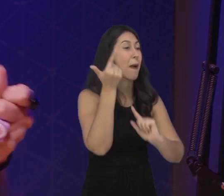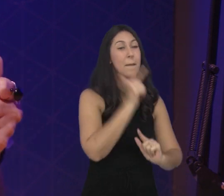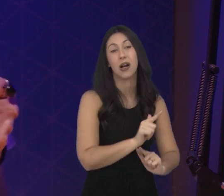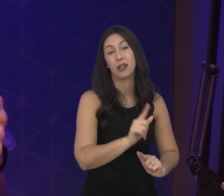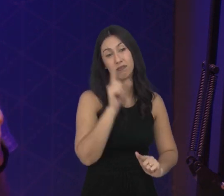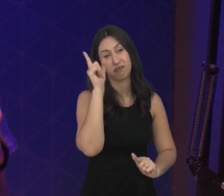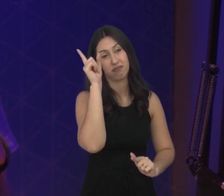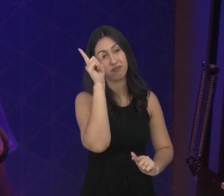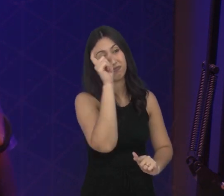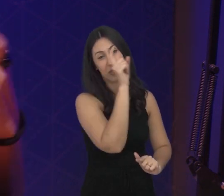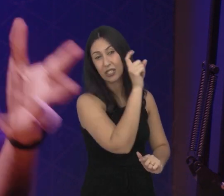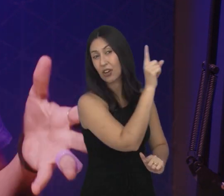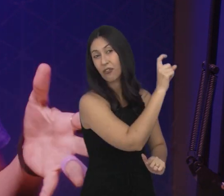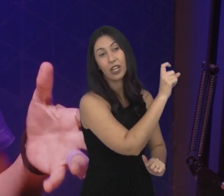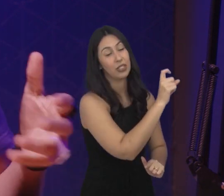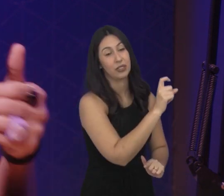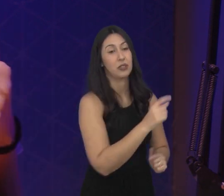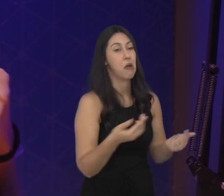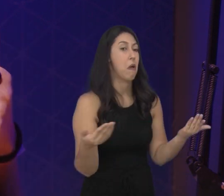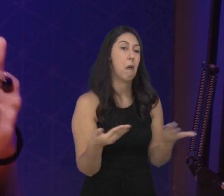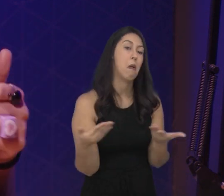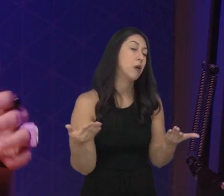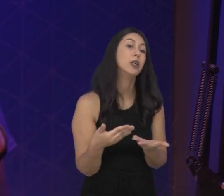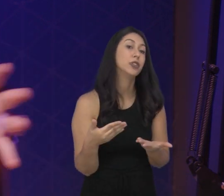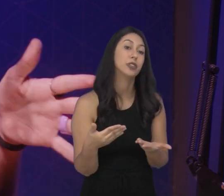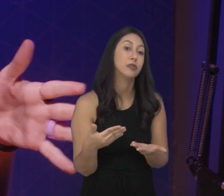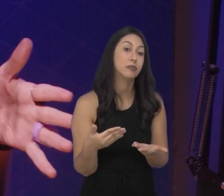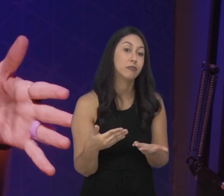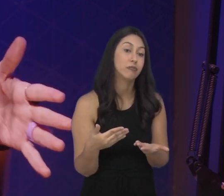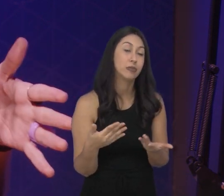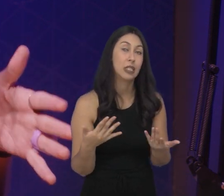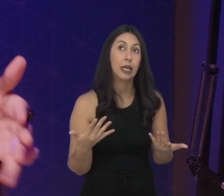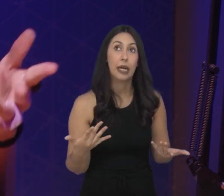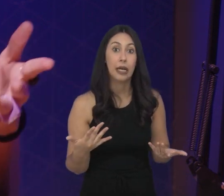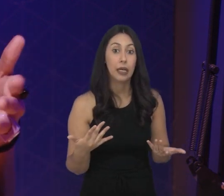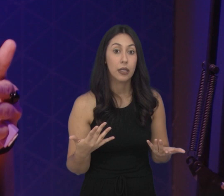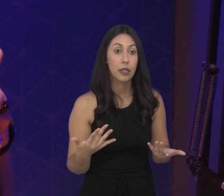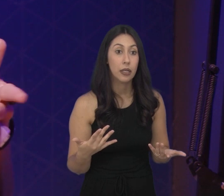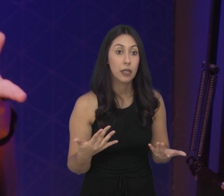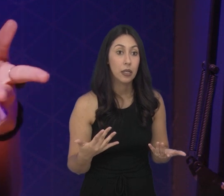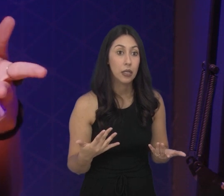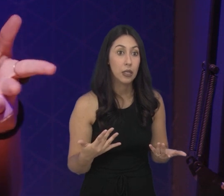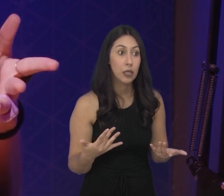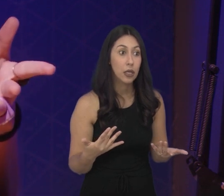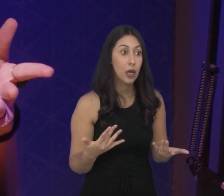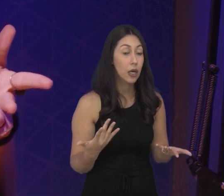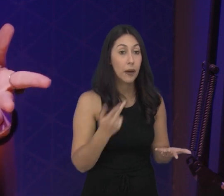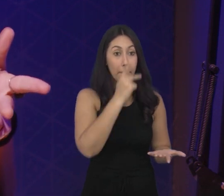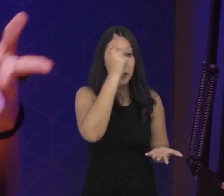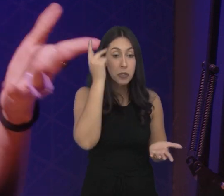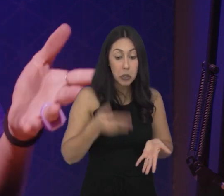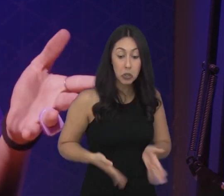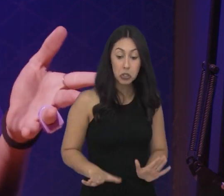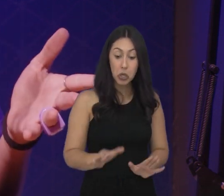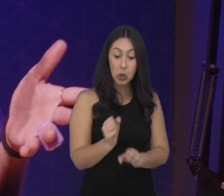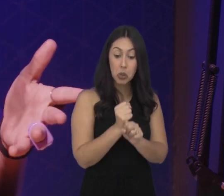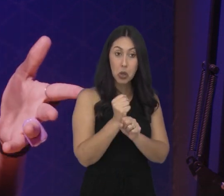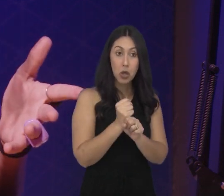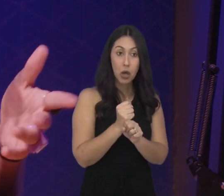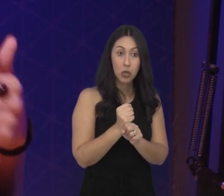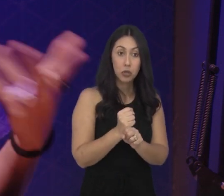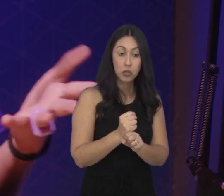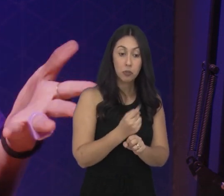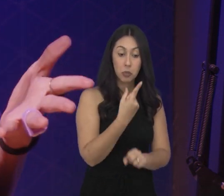né, da geração Z e dos millennials que estão nessa fase, né? A galera dos anos 90 que